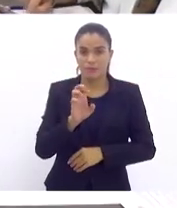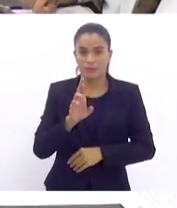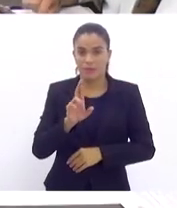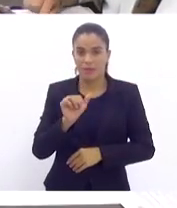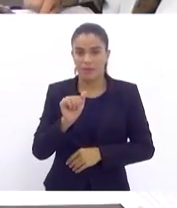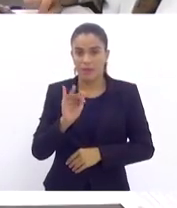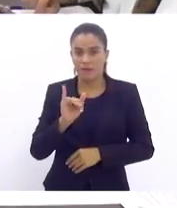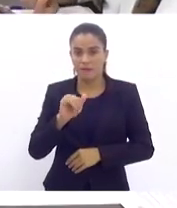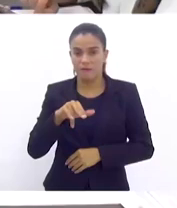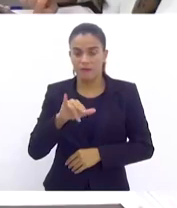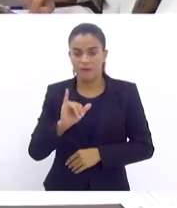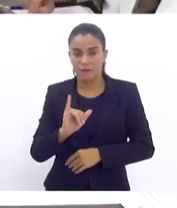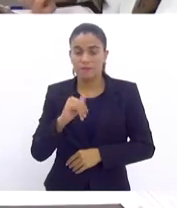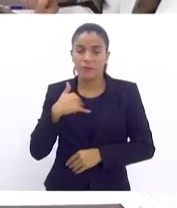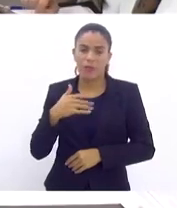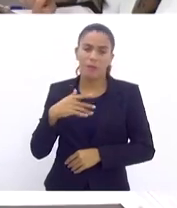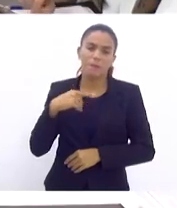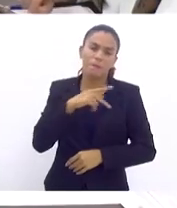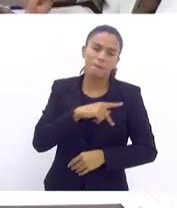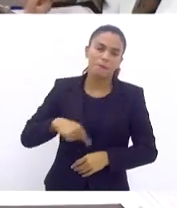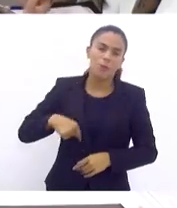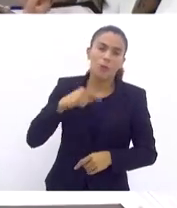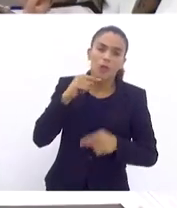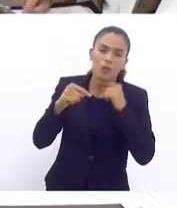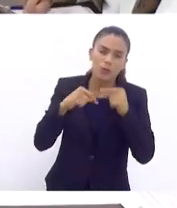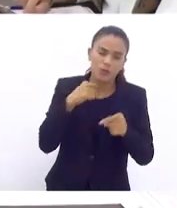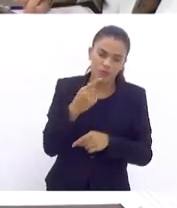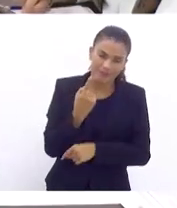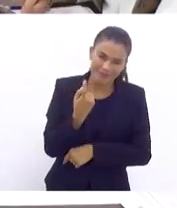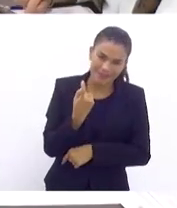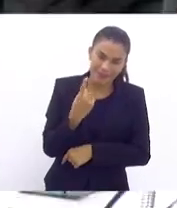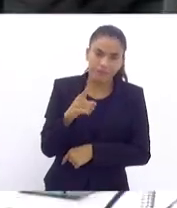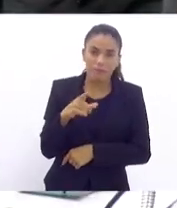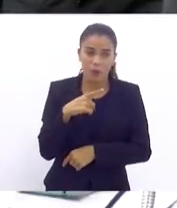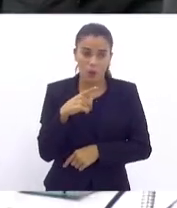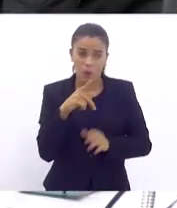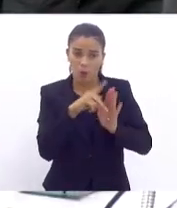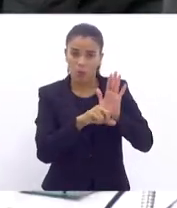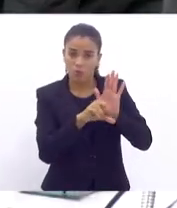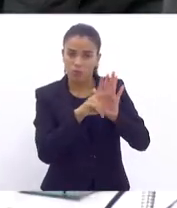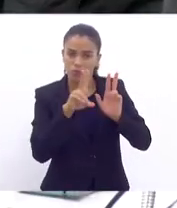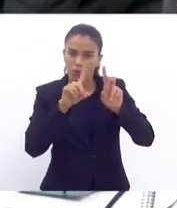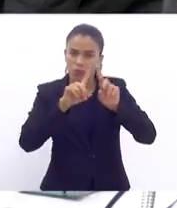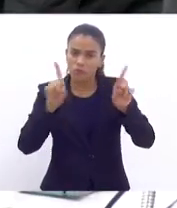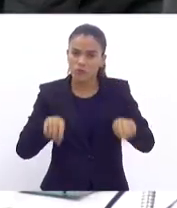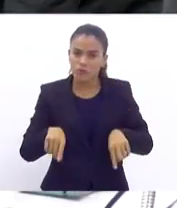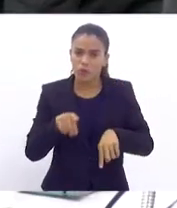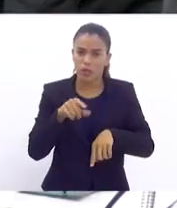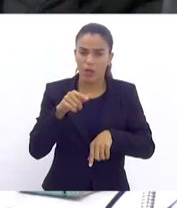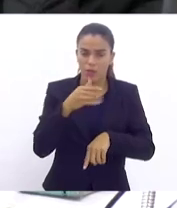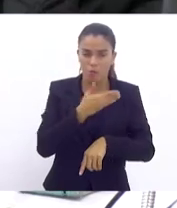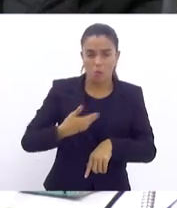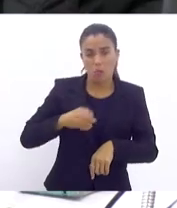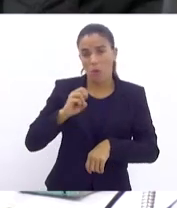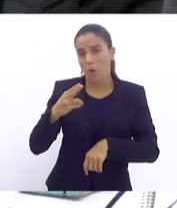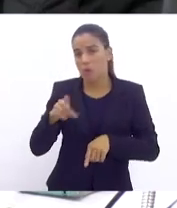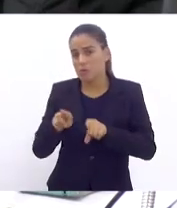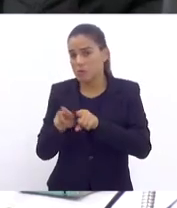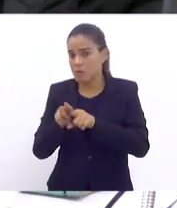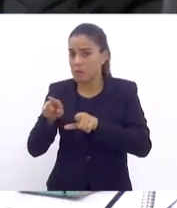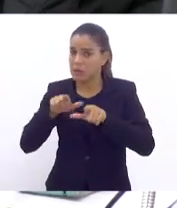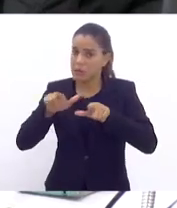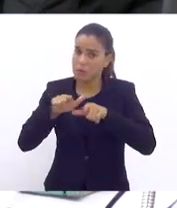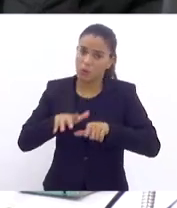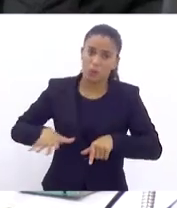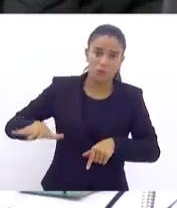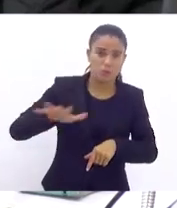senhor presidente eu tenho uma dúvida se o projeto ele trata só de servidor se ele também trata de trabalhadores em geral